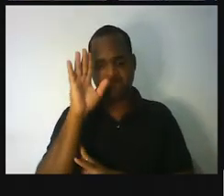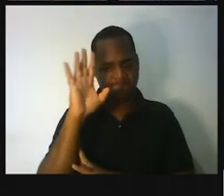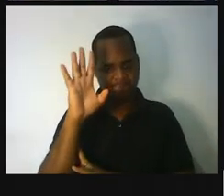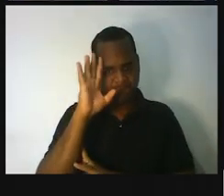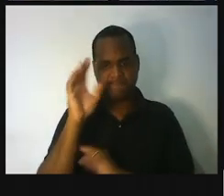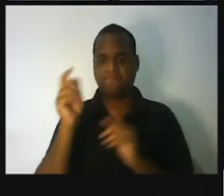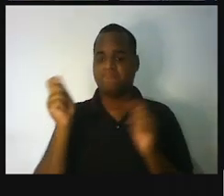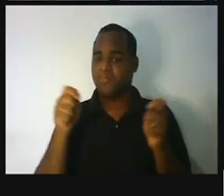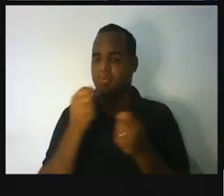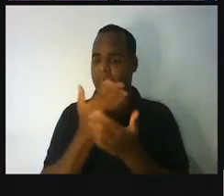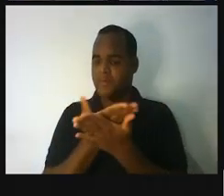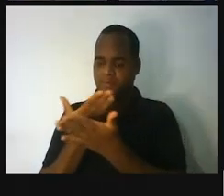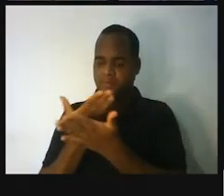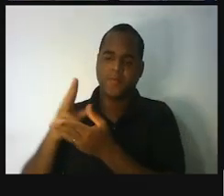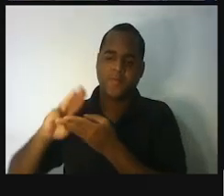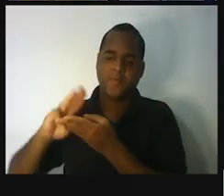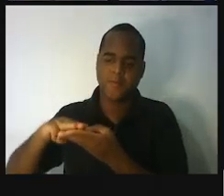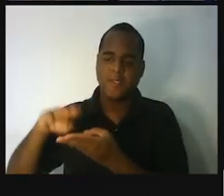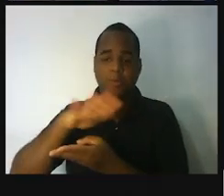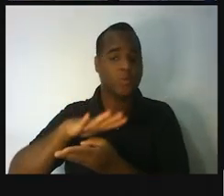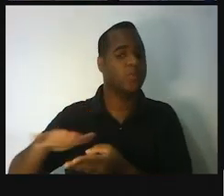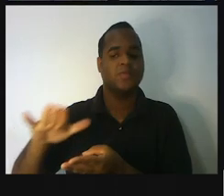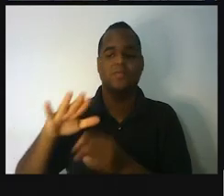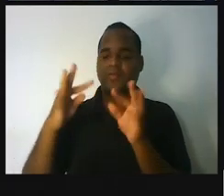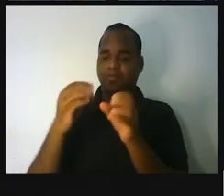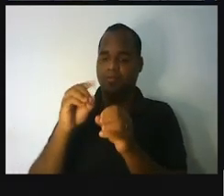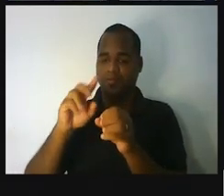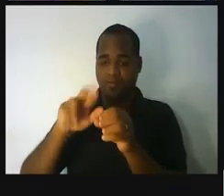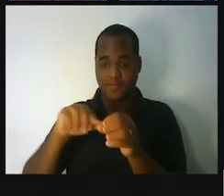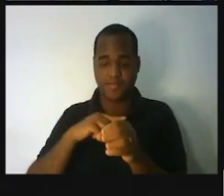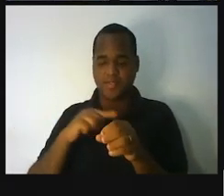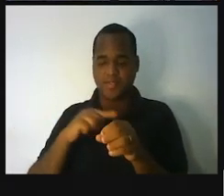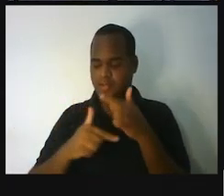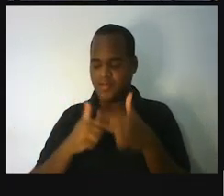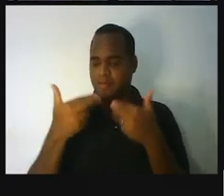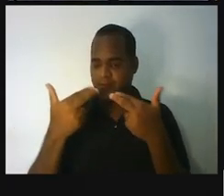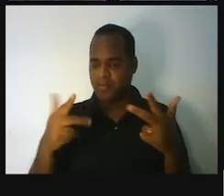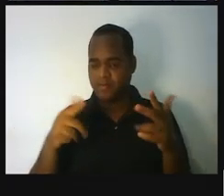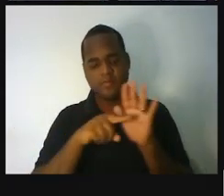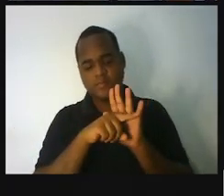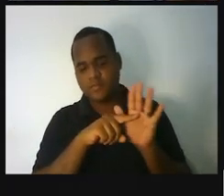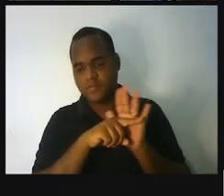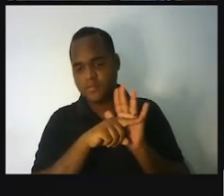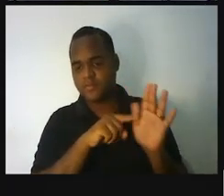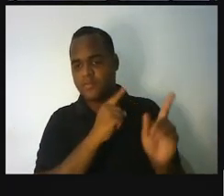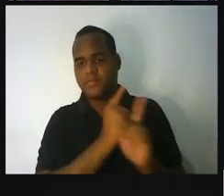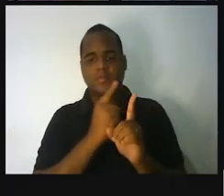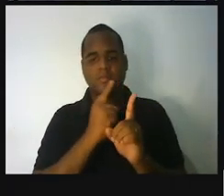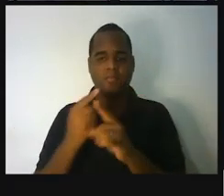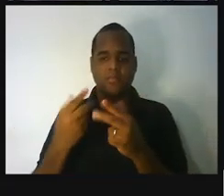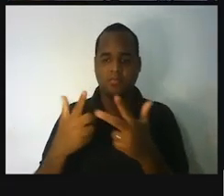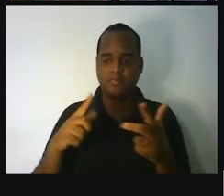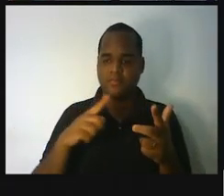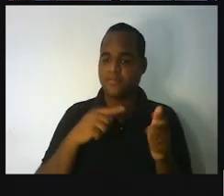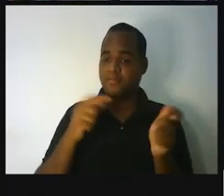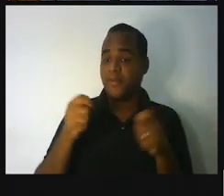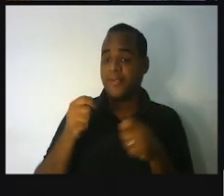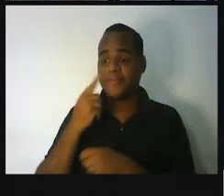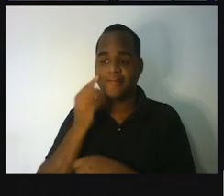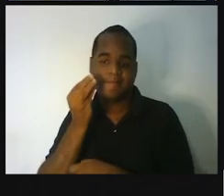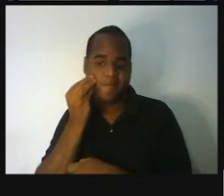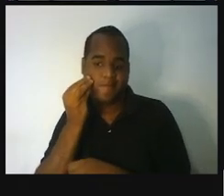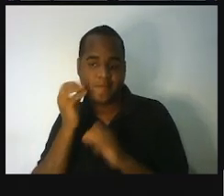que estudar matemática, na maioria das vezes, é fazer um trabalho de investigação. É fazer perguntas, tentar